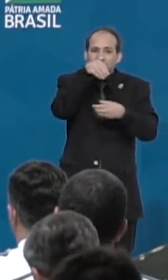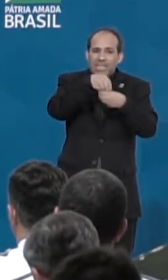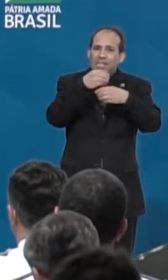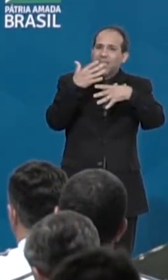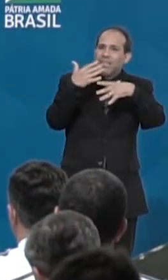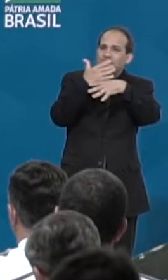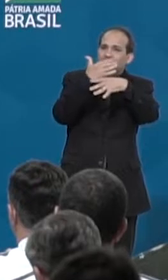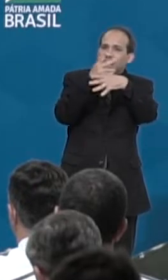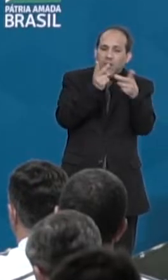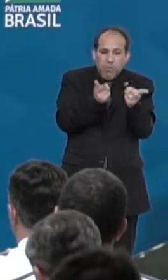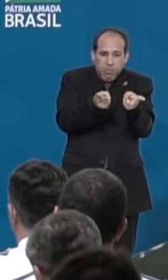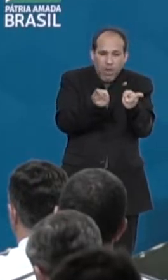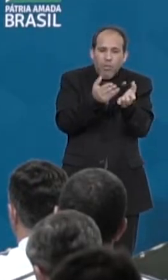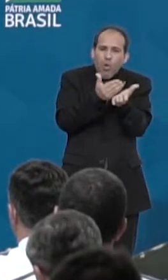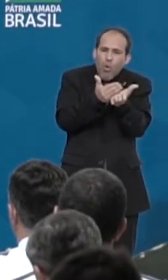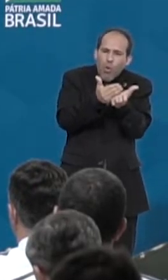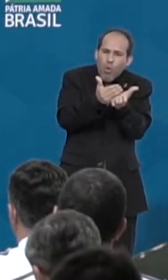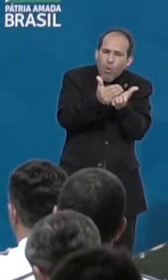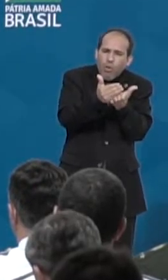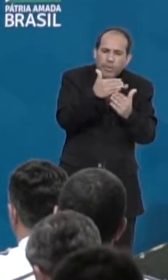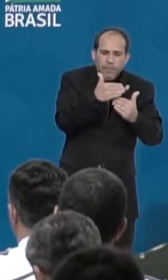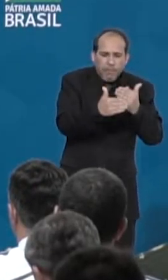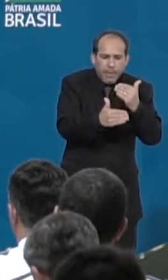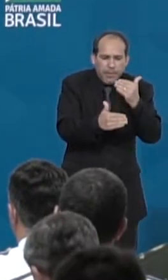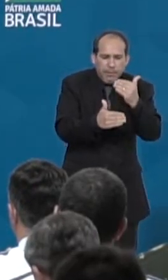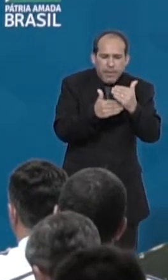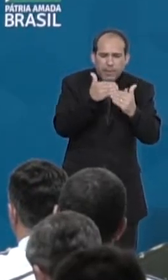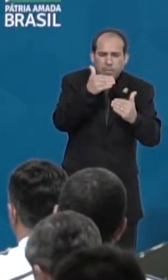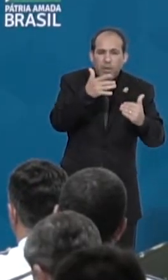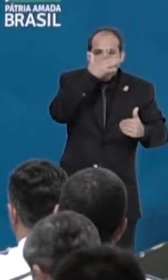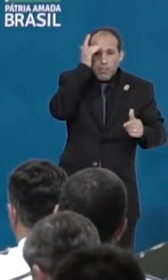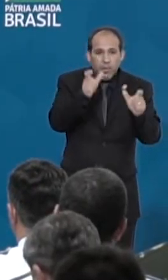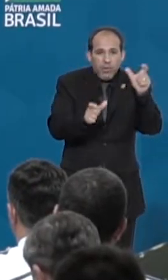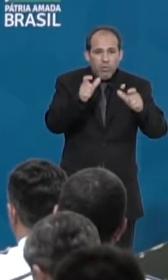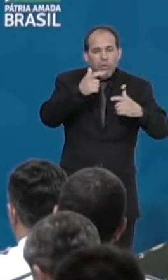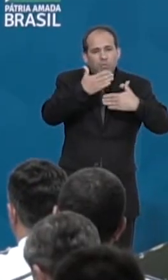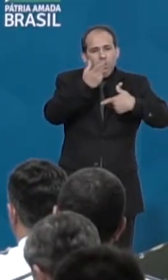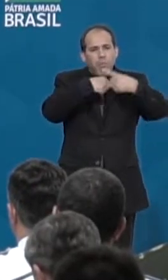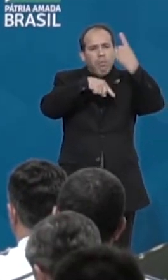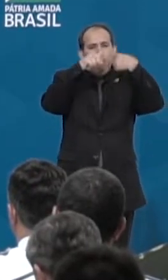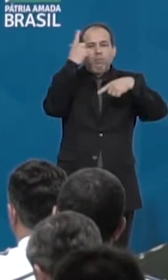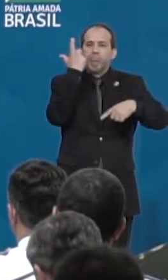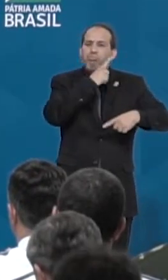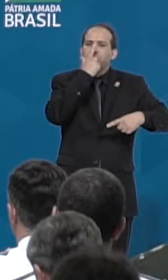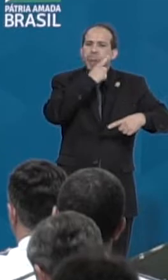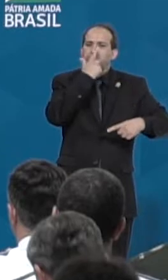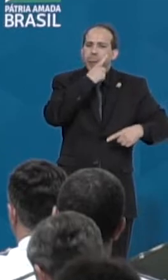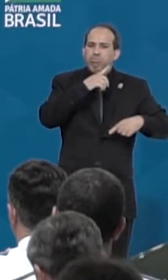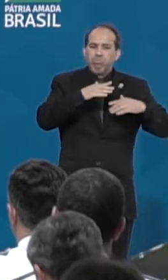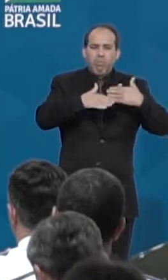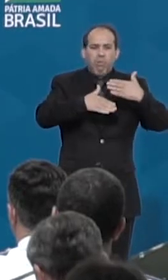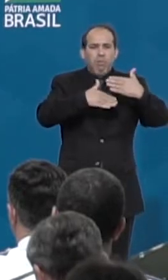cidades, que tudo começa. É onde as pessoas crescem e se desenvolvem.